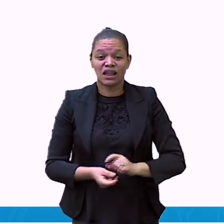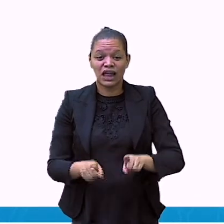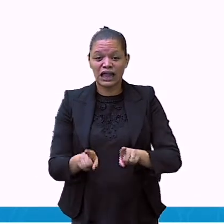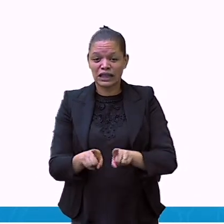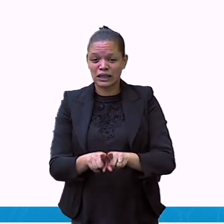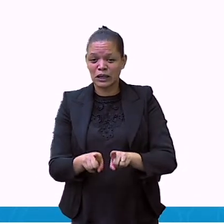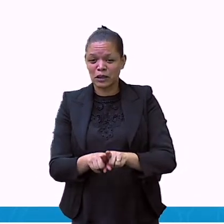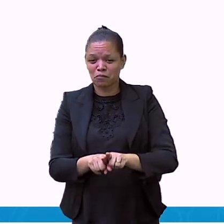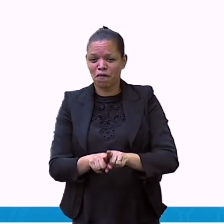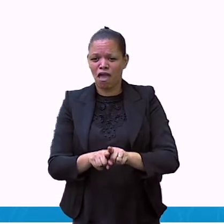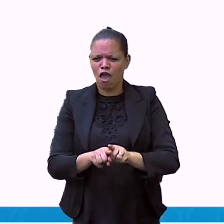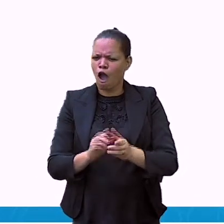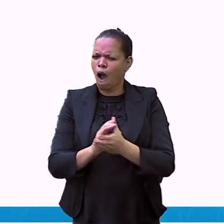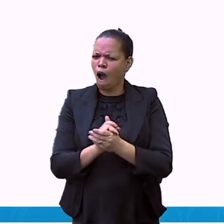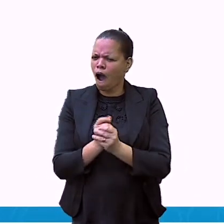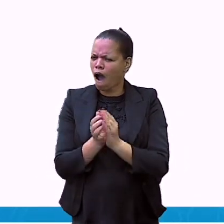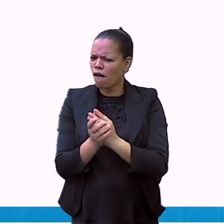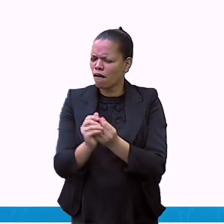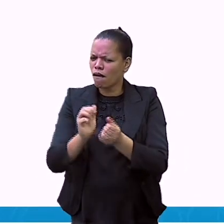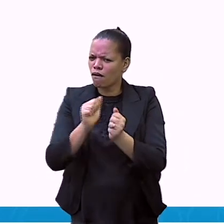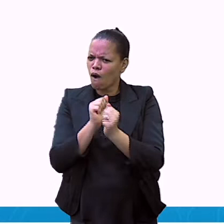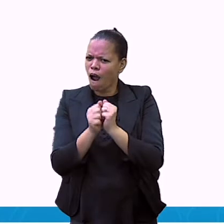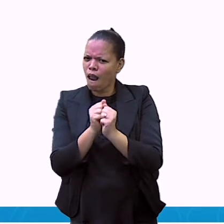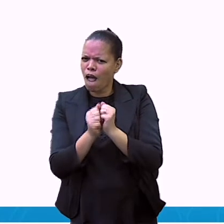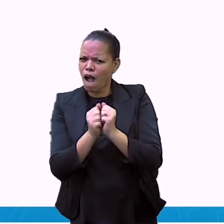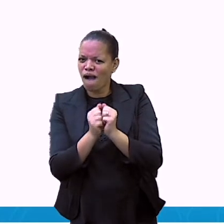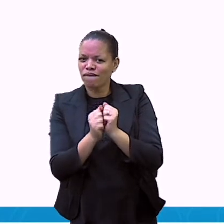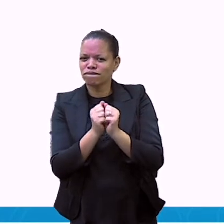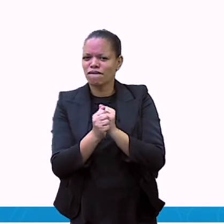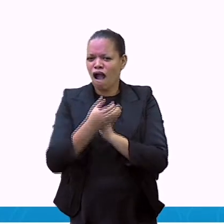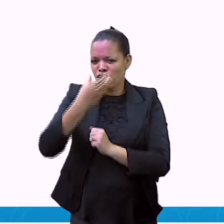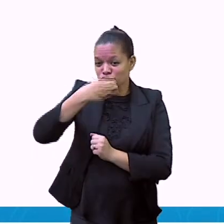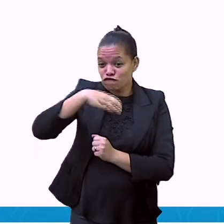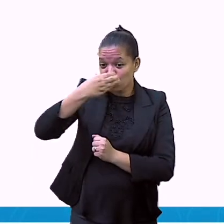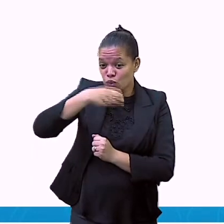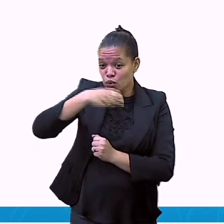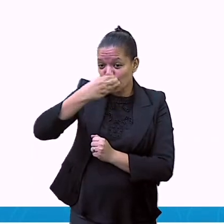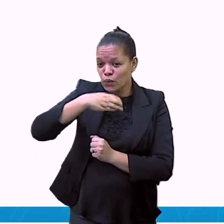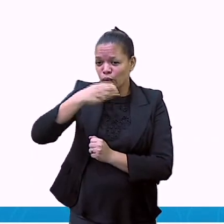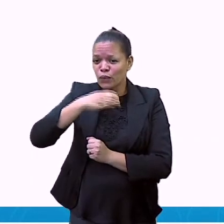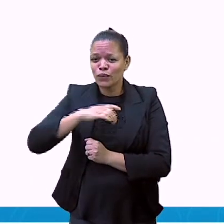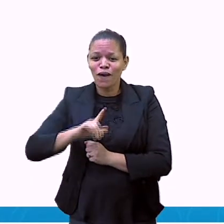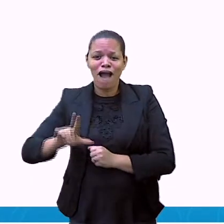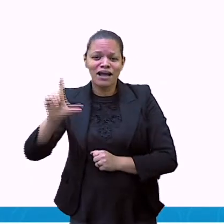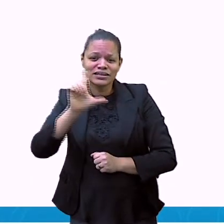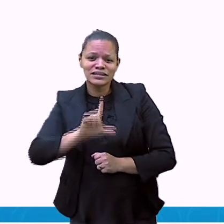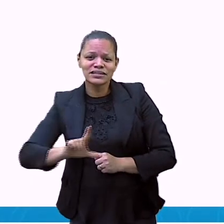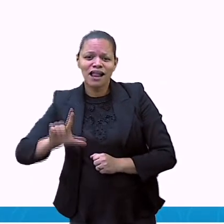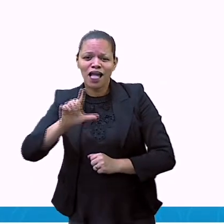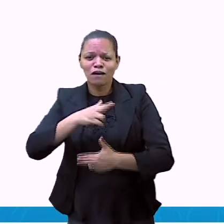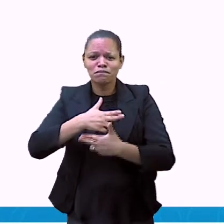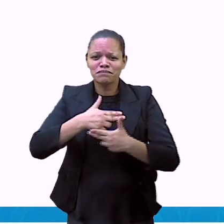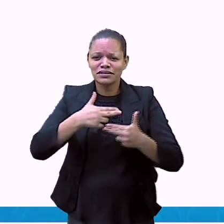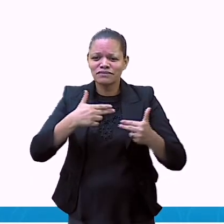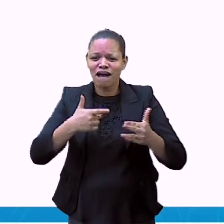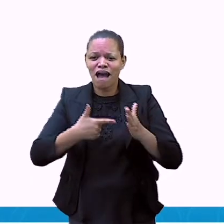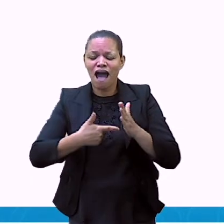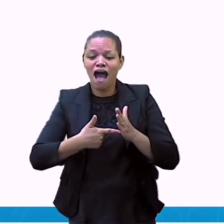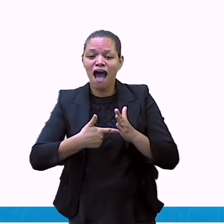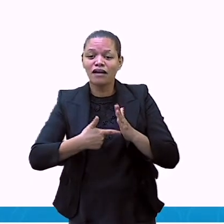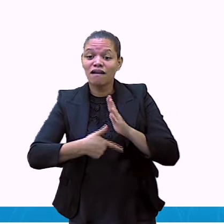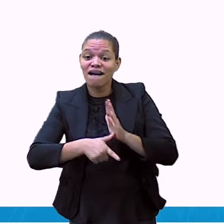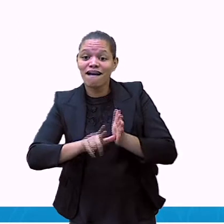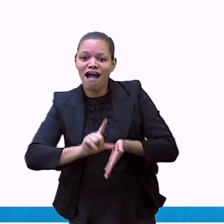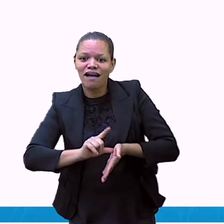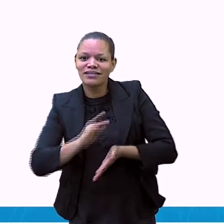aí é correta? Olha, eu aposto que sim. Eu acho que você marcou isso aí. Alimentar-se